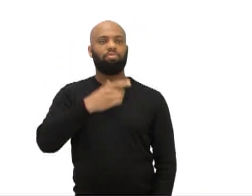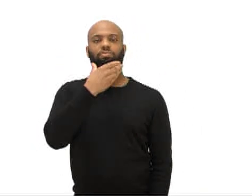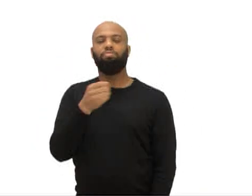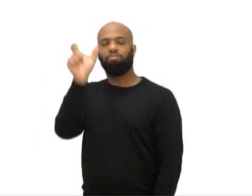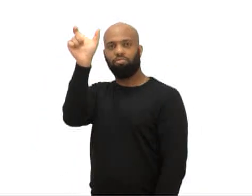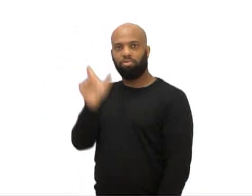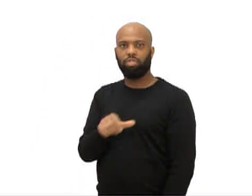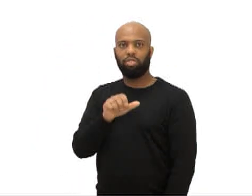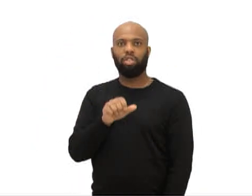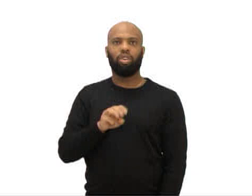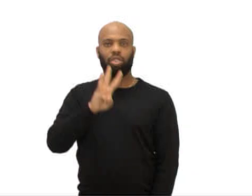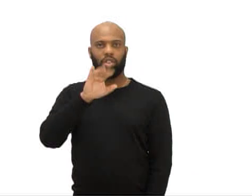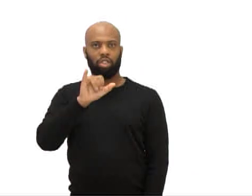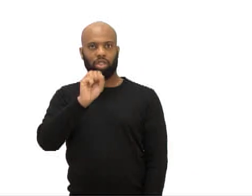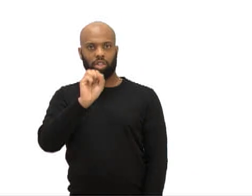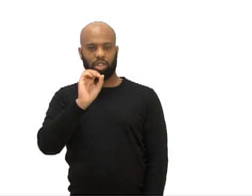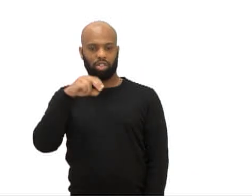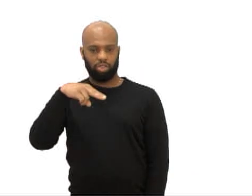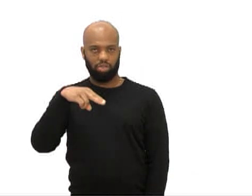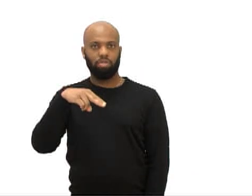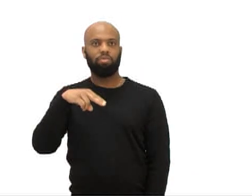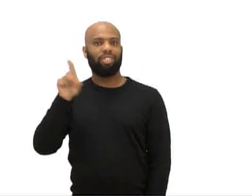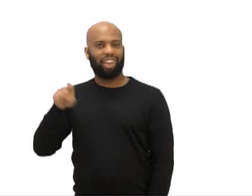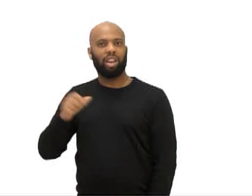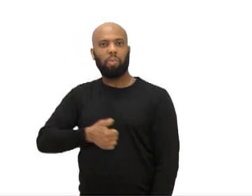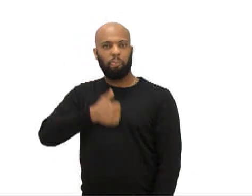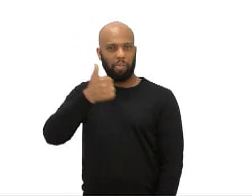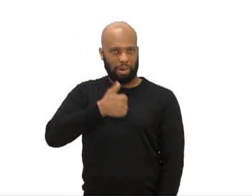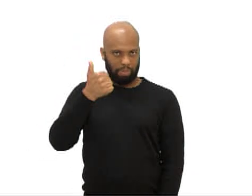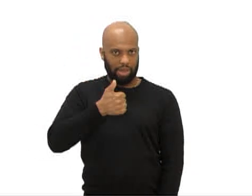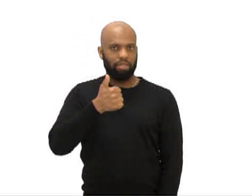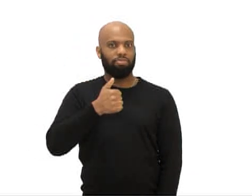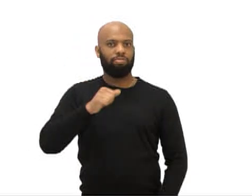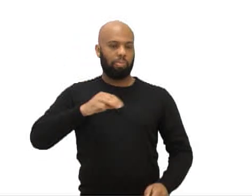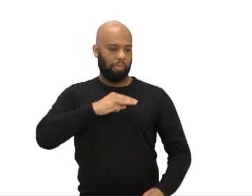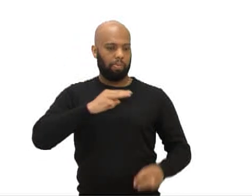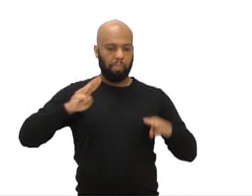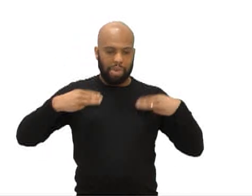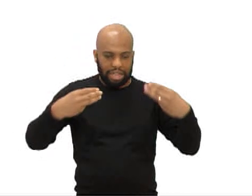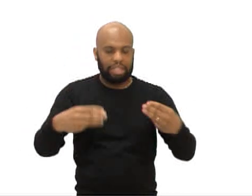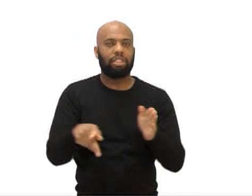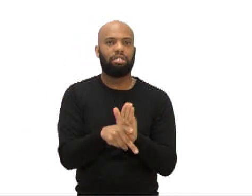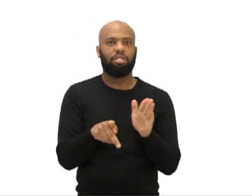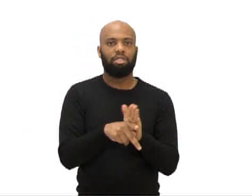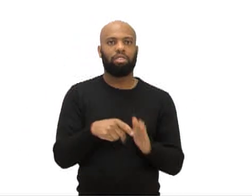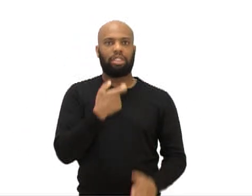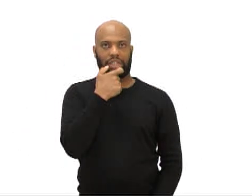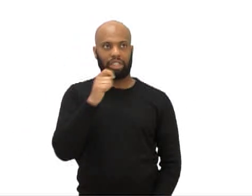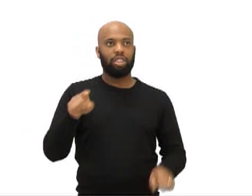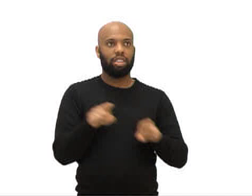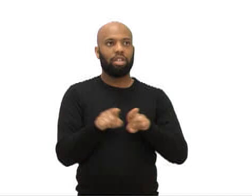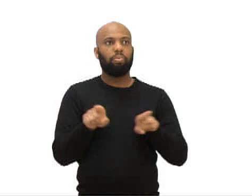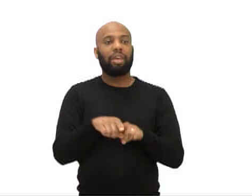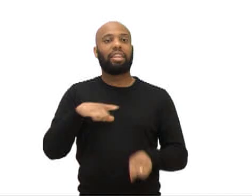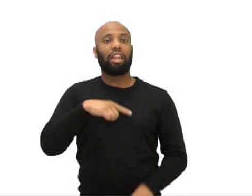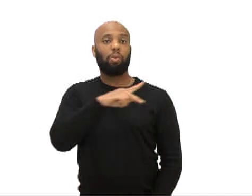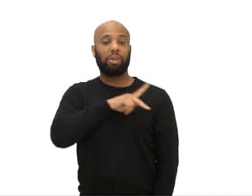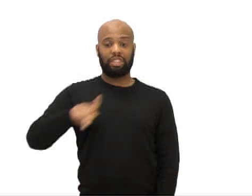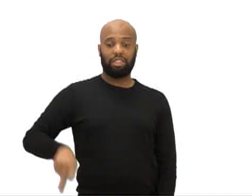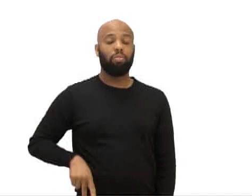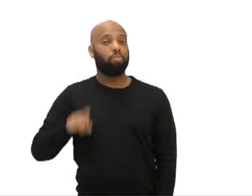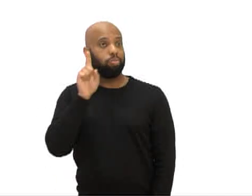no momento, o primeiro-ministro da Inglaterra. Nós vamos ter o Roosevelt, presidente dos Estados